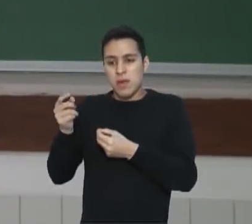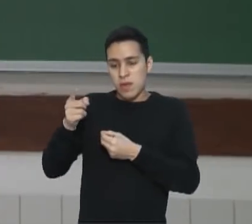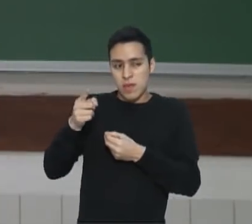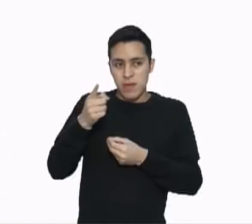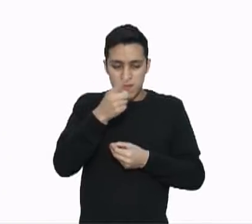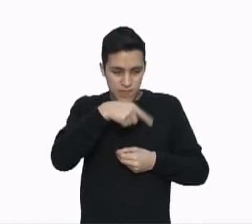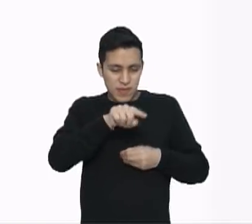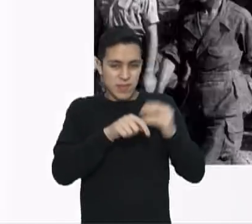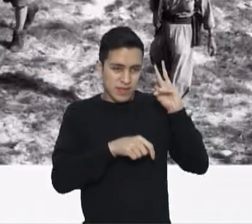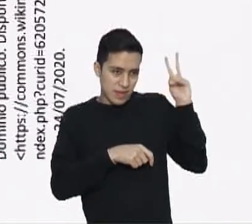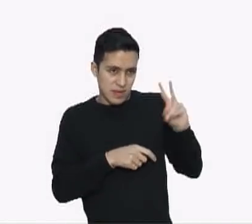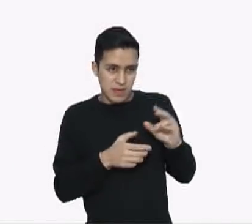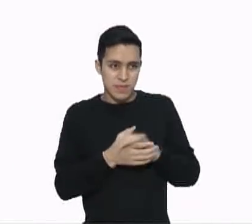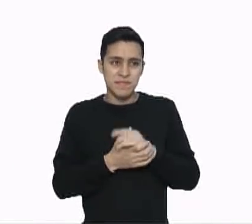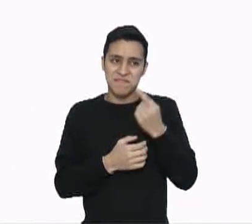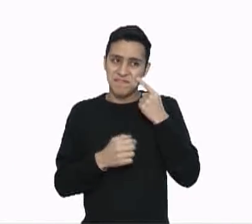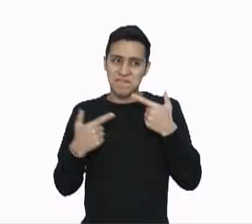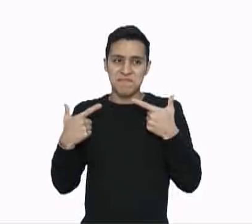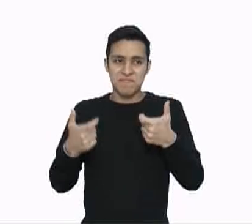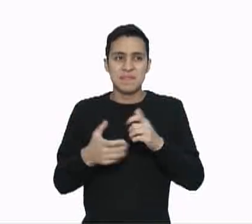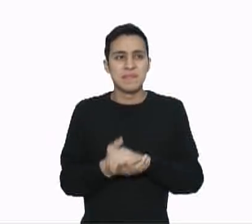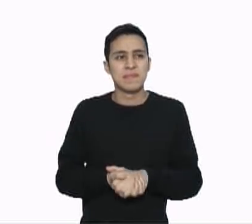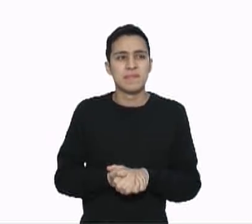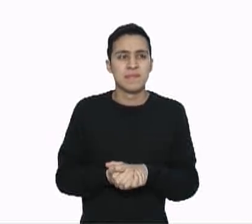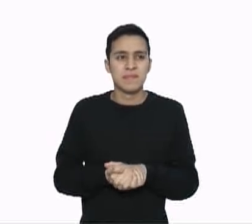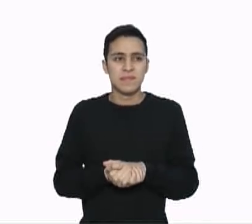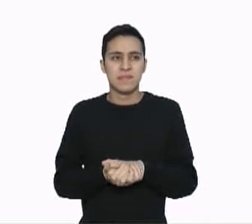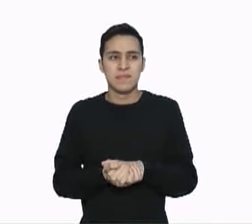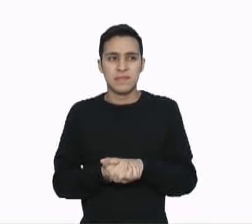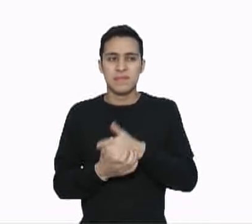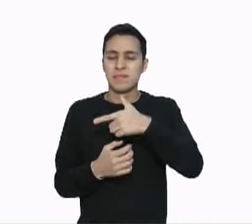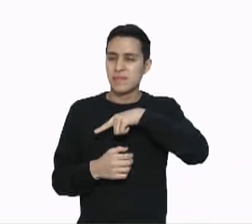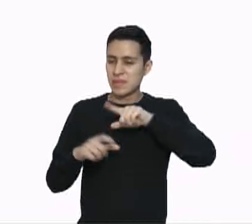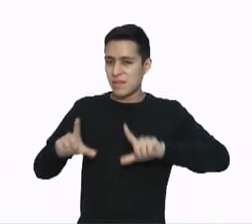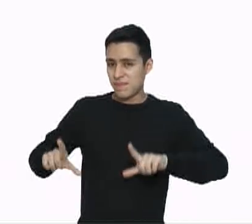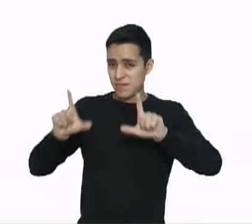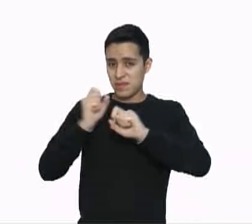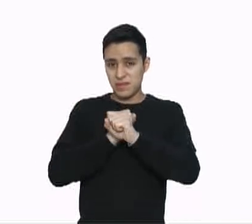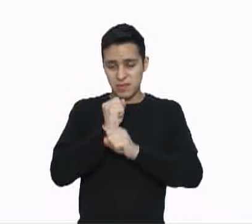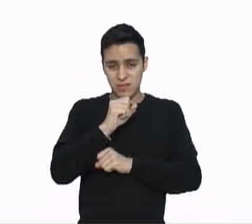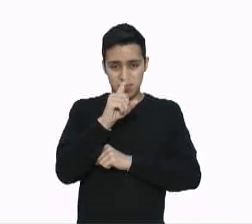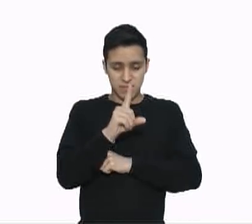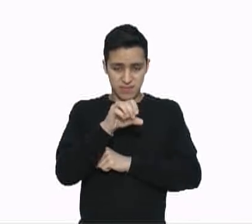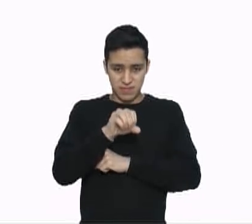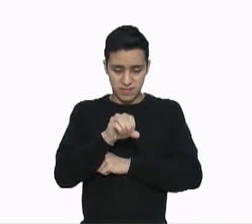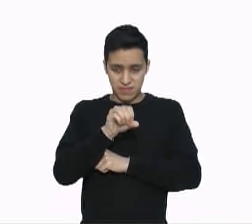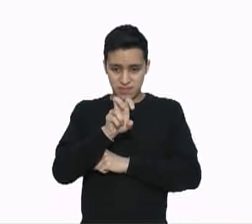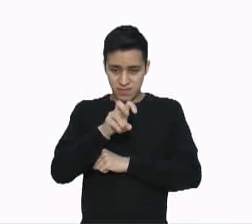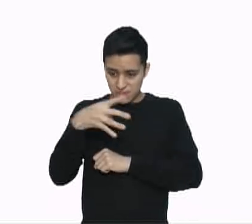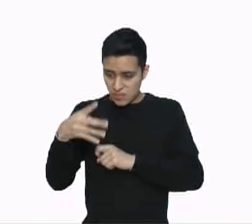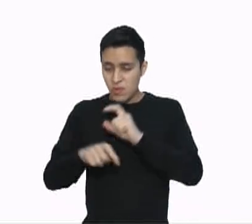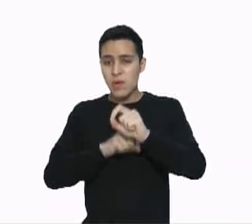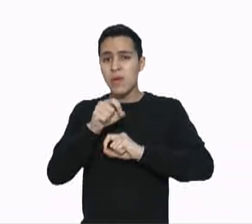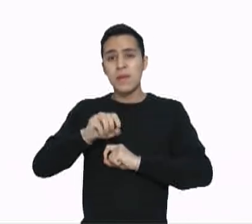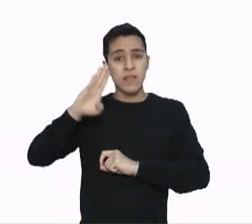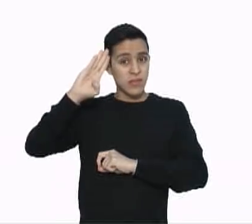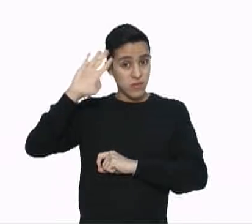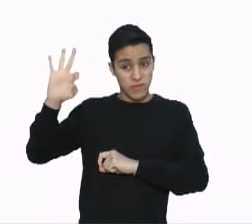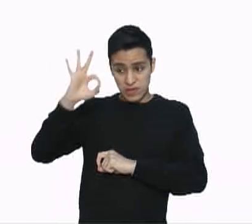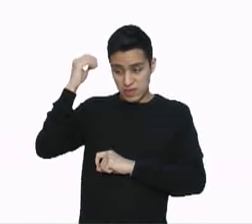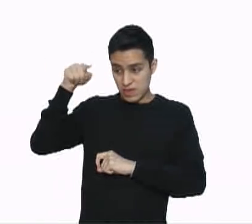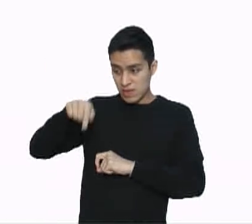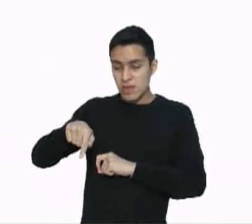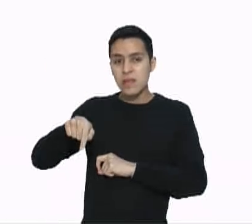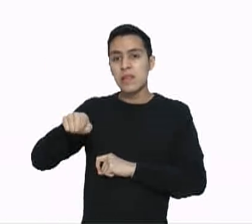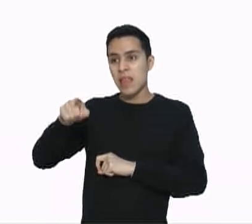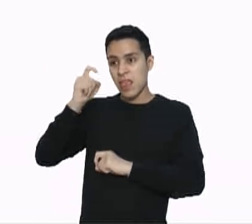a batalha de Dien Bien Phu. E para isso o professor traz esta imagem de 1954, onde soldados franceses